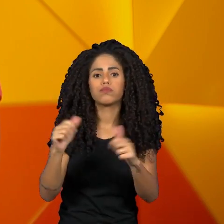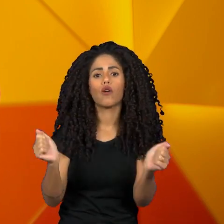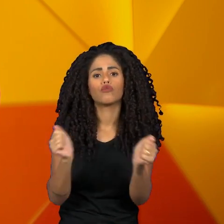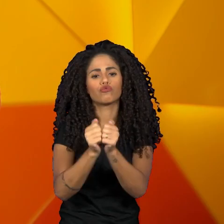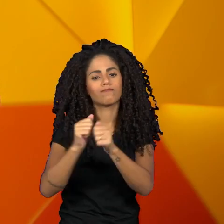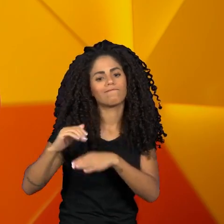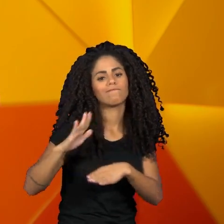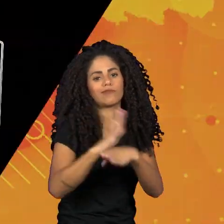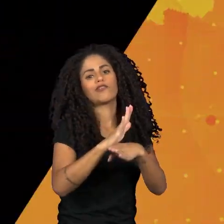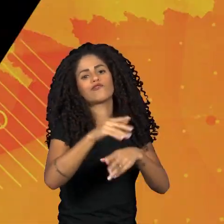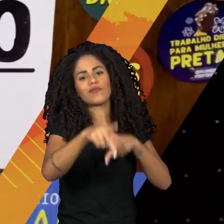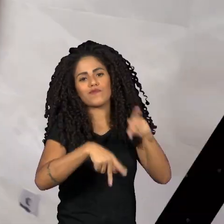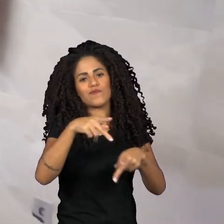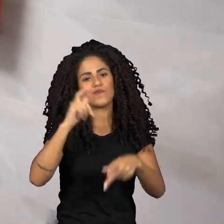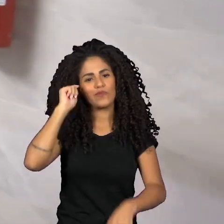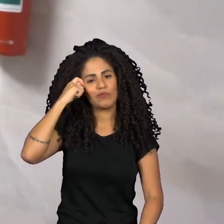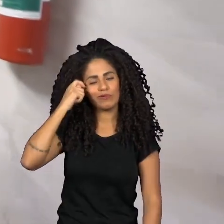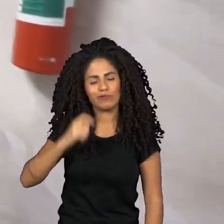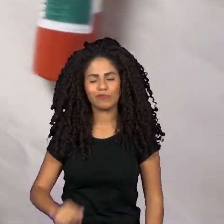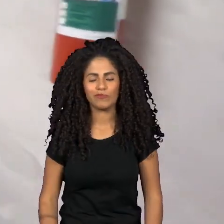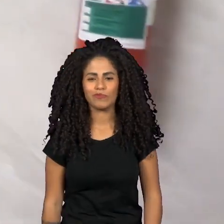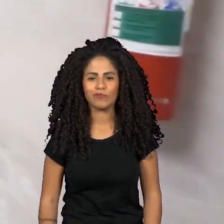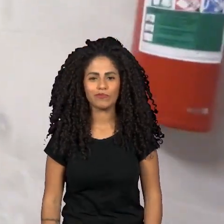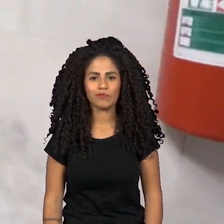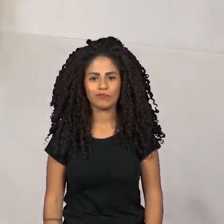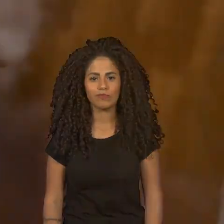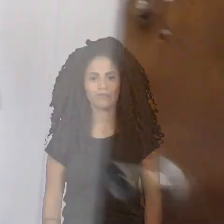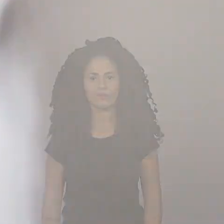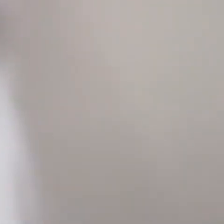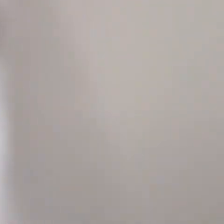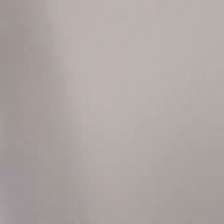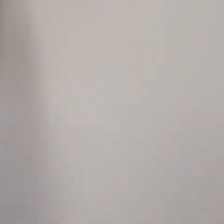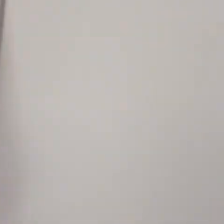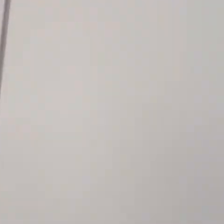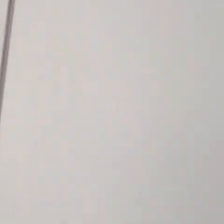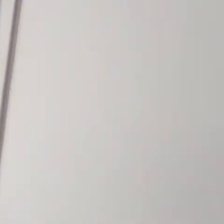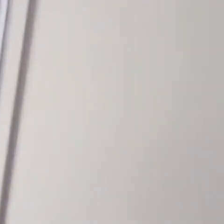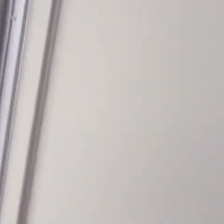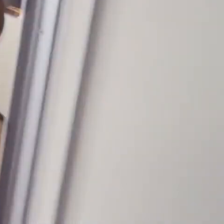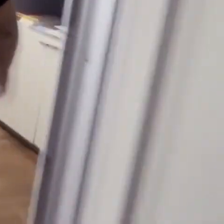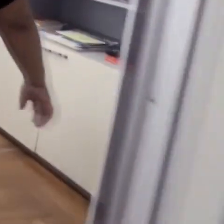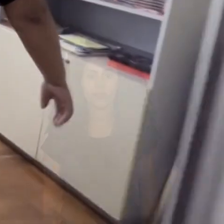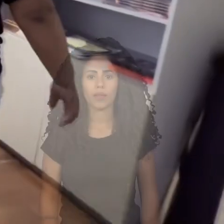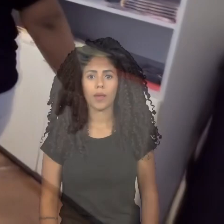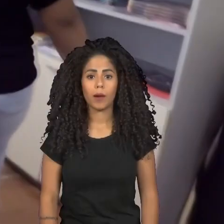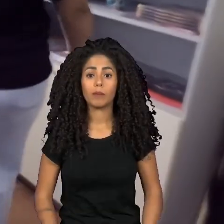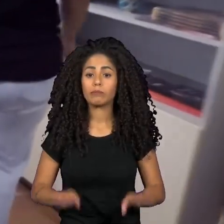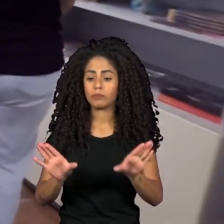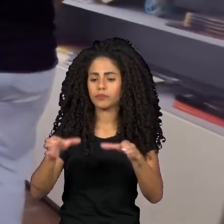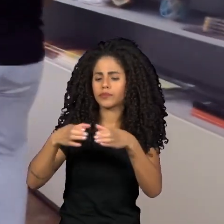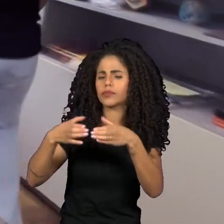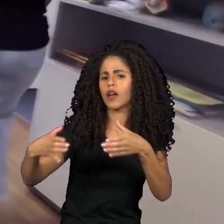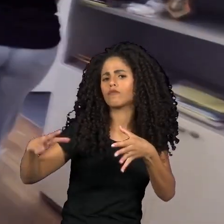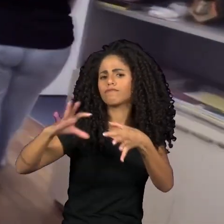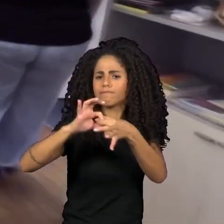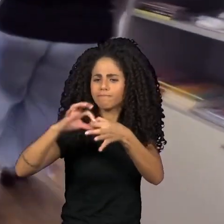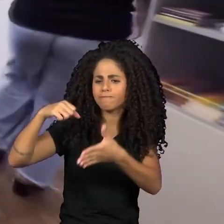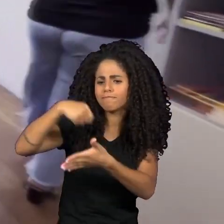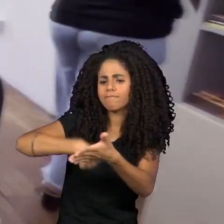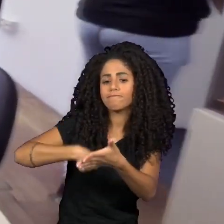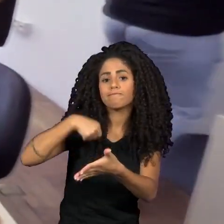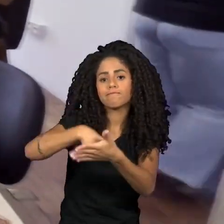povo preto. A Coalizão Negra por Direitos é